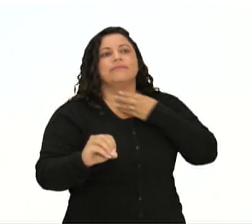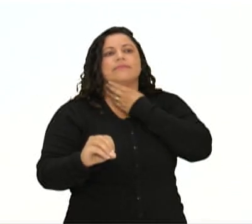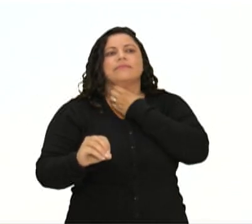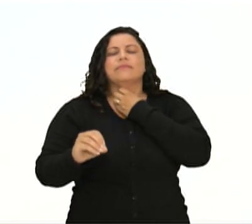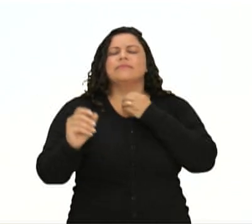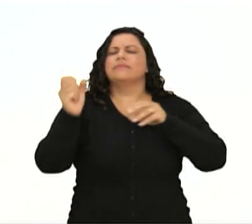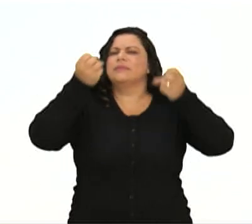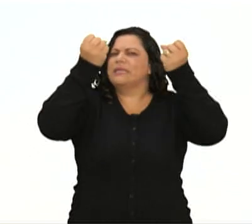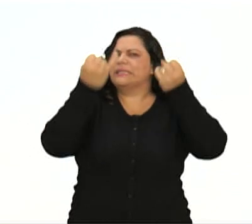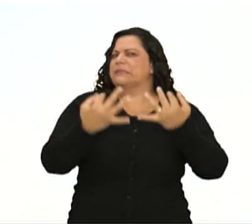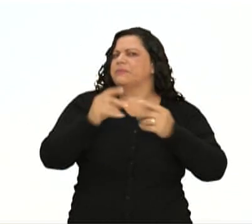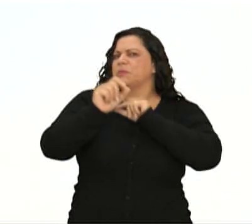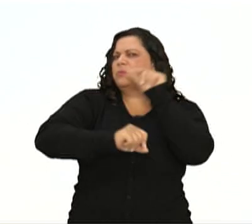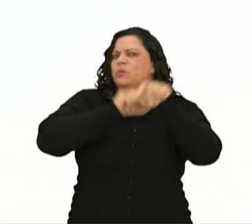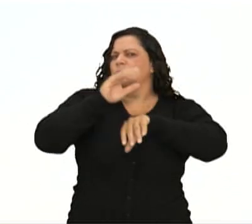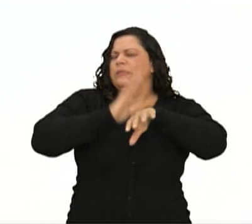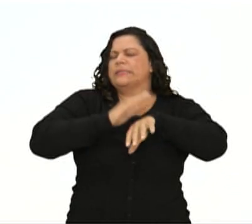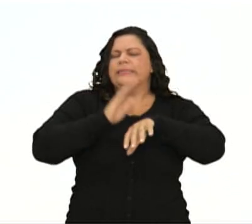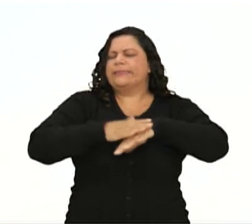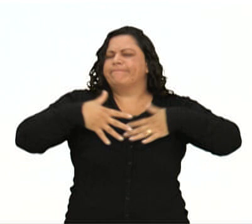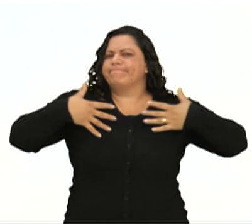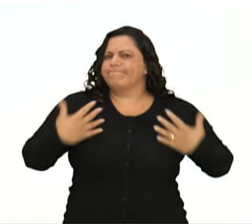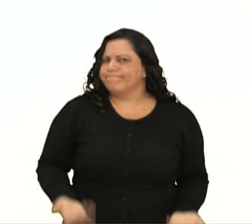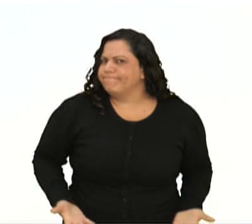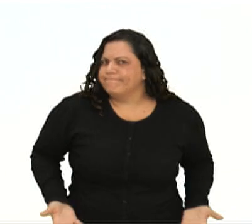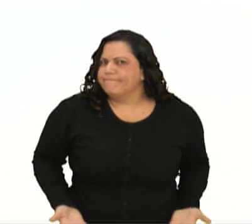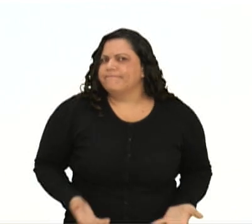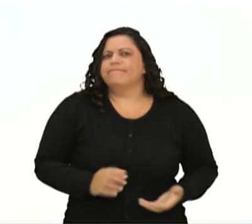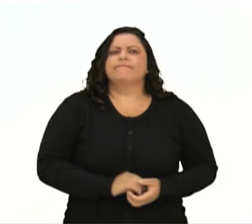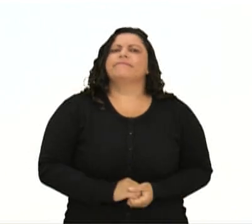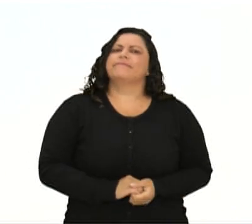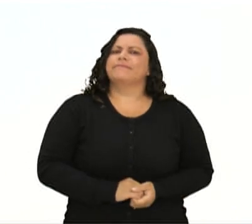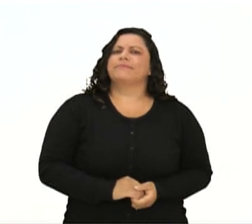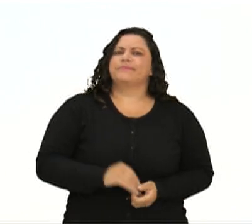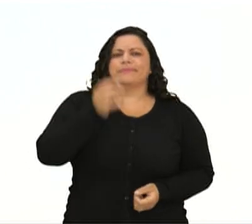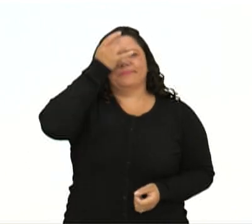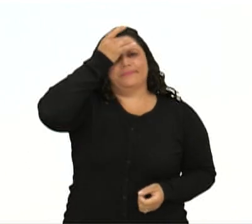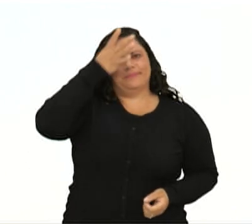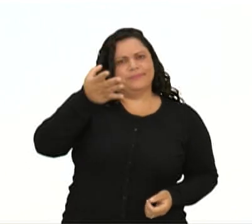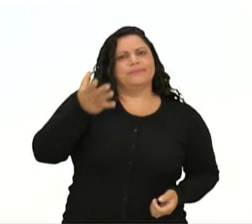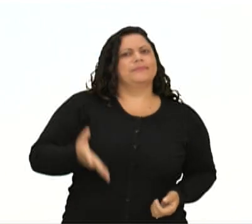e dizer qual é a função dela, tá bem fácil, não tá? Vamos lá?